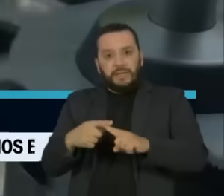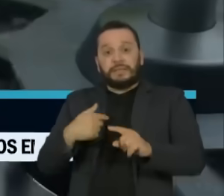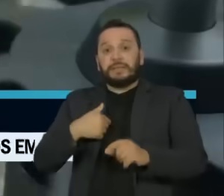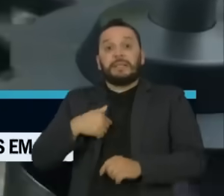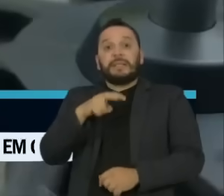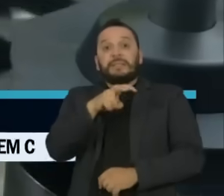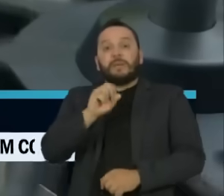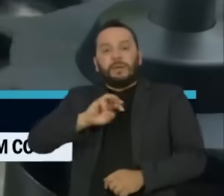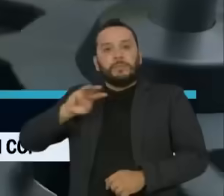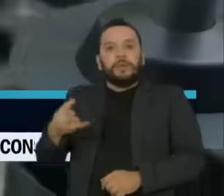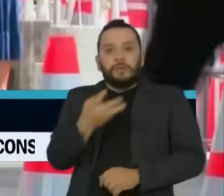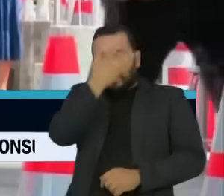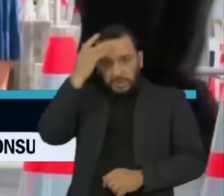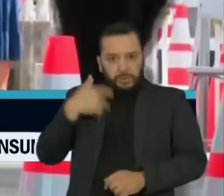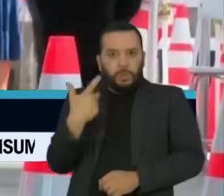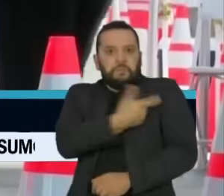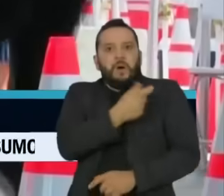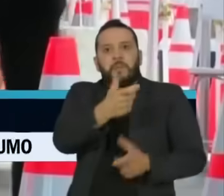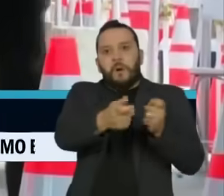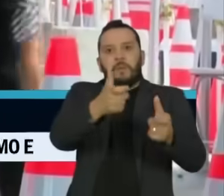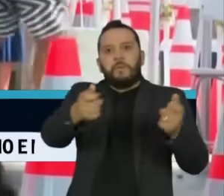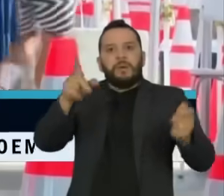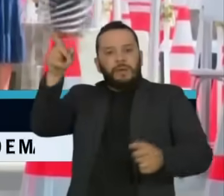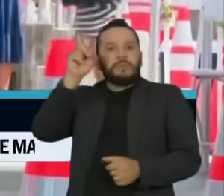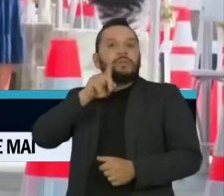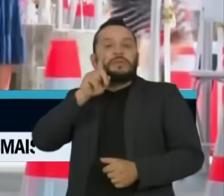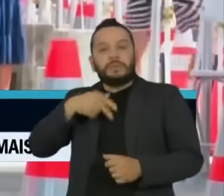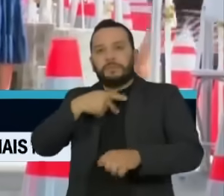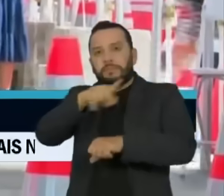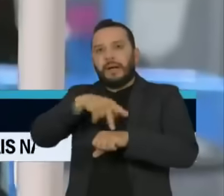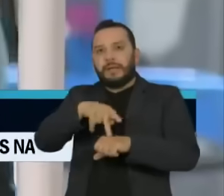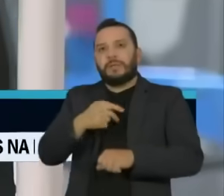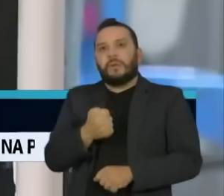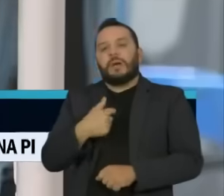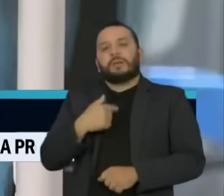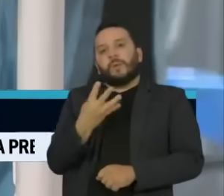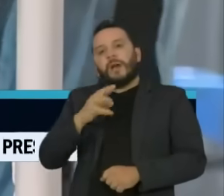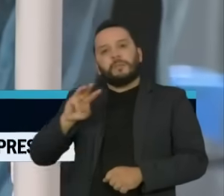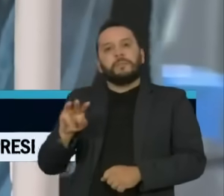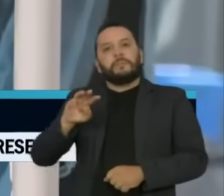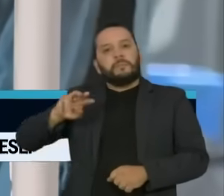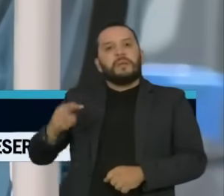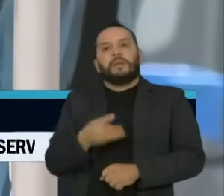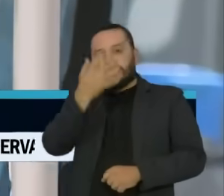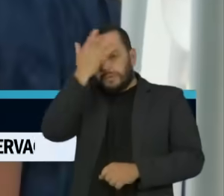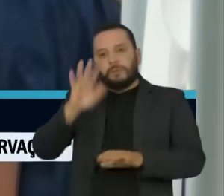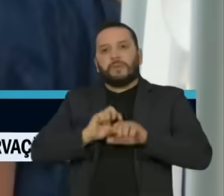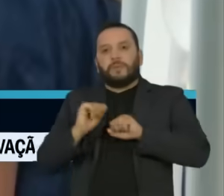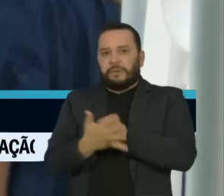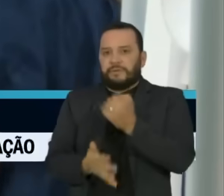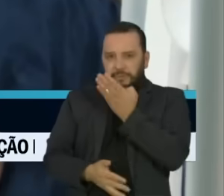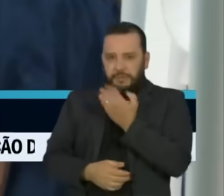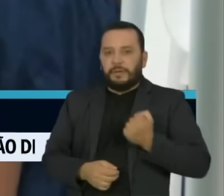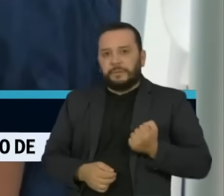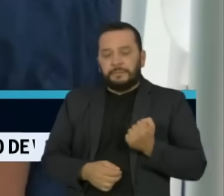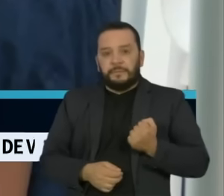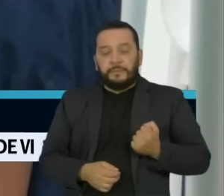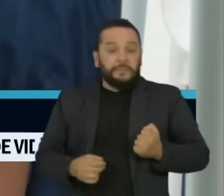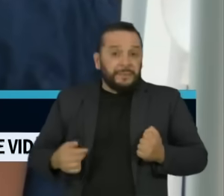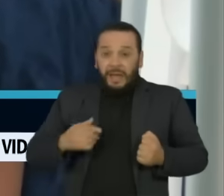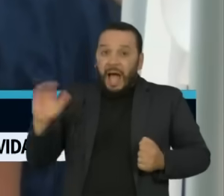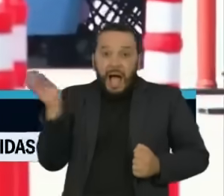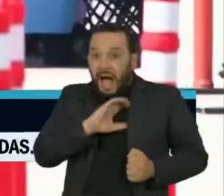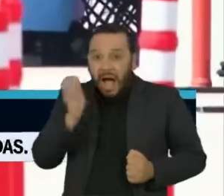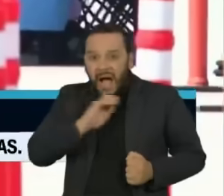milhões de americanos seriam imunizados. O país se aproxima dos 4 milhões de casos confirmados da doença. A corrida pela